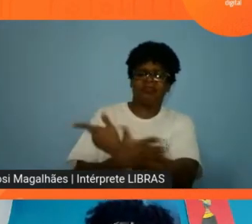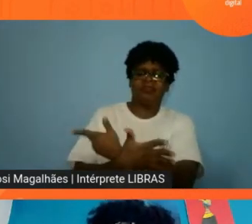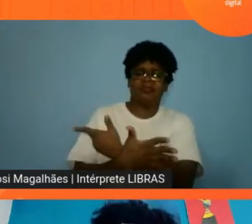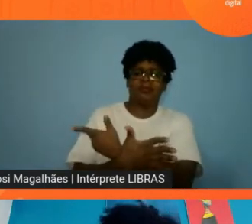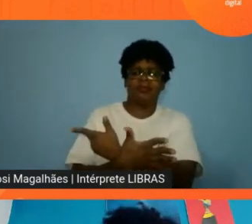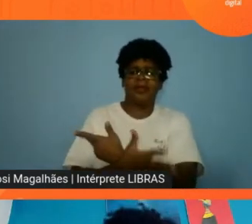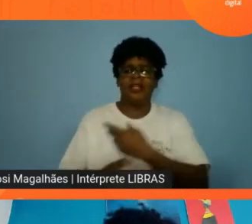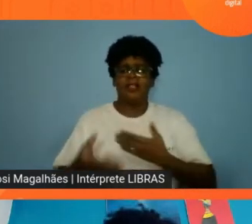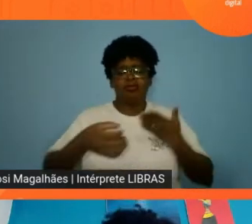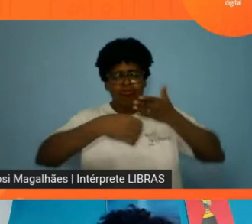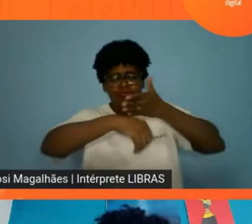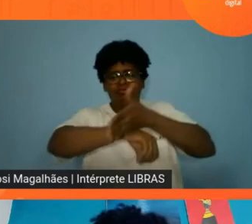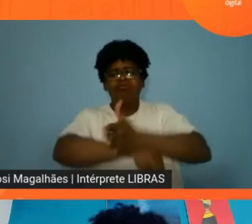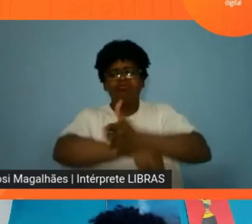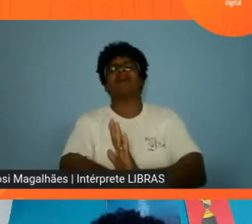invadiu e me violentou